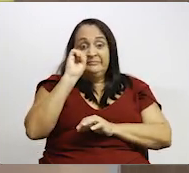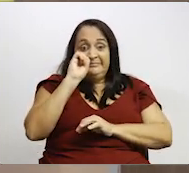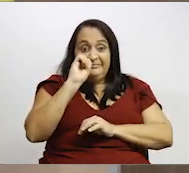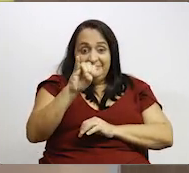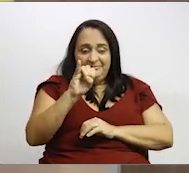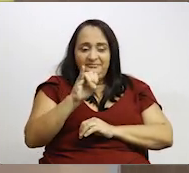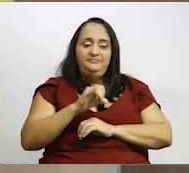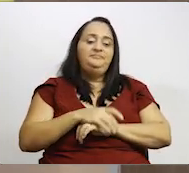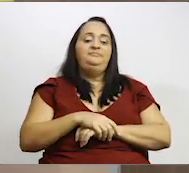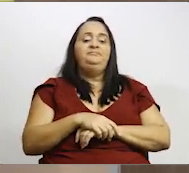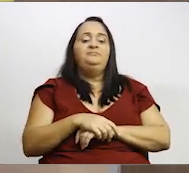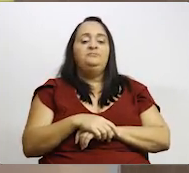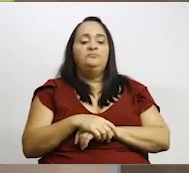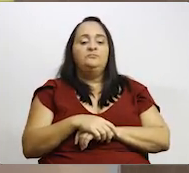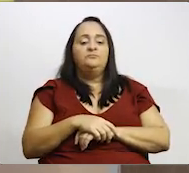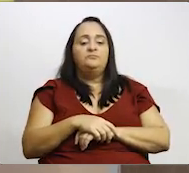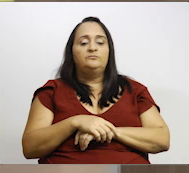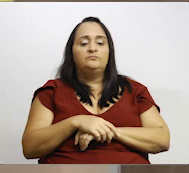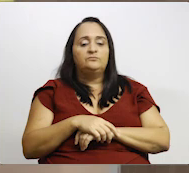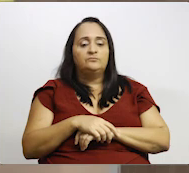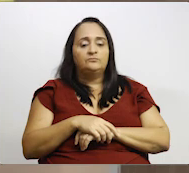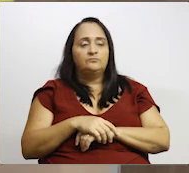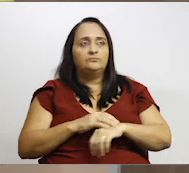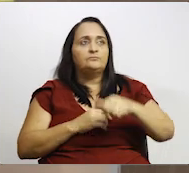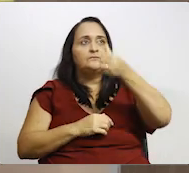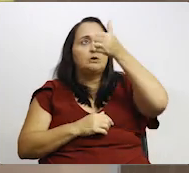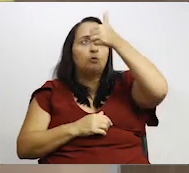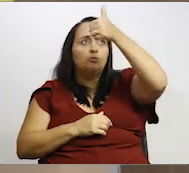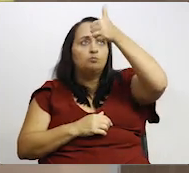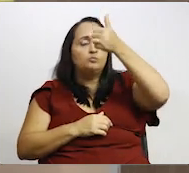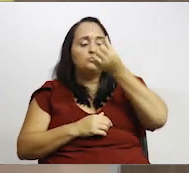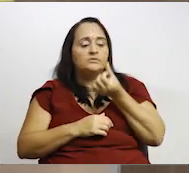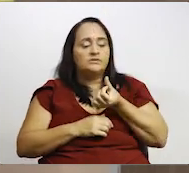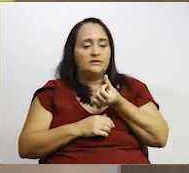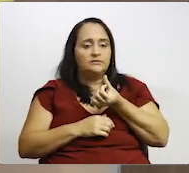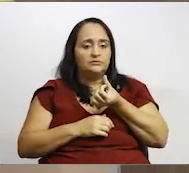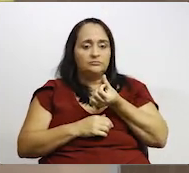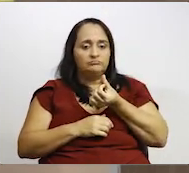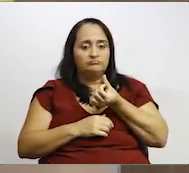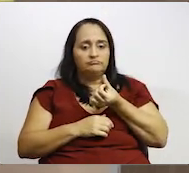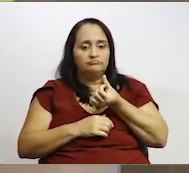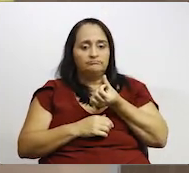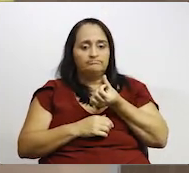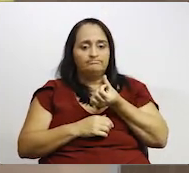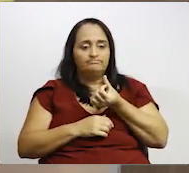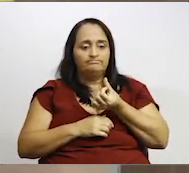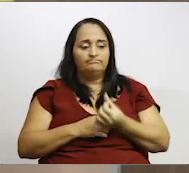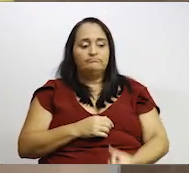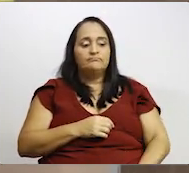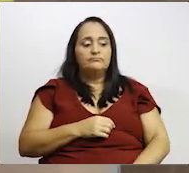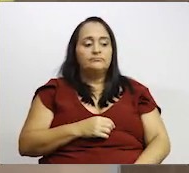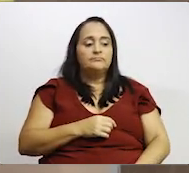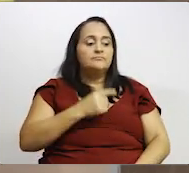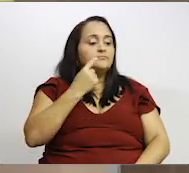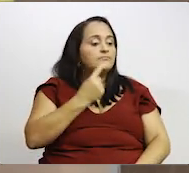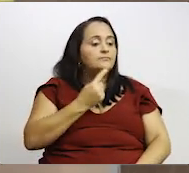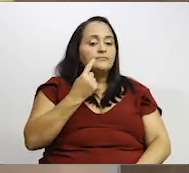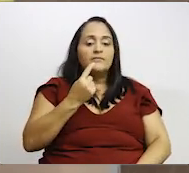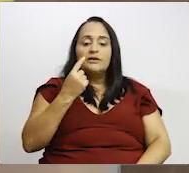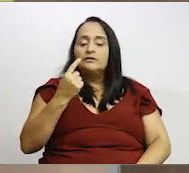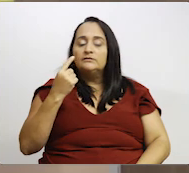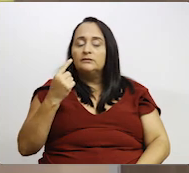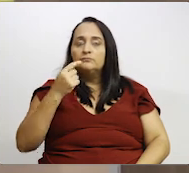Então, se eu pegar essa parte, 1/6, cada um vai